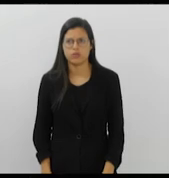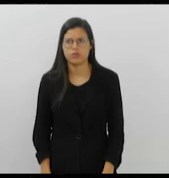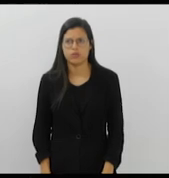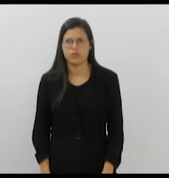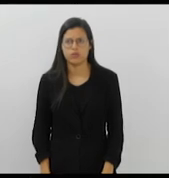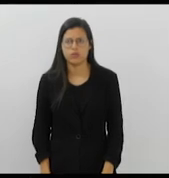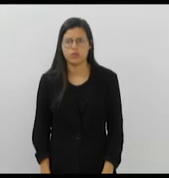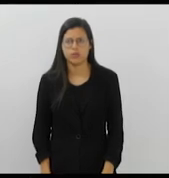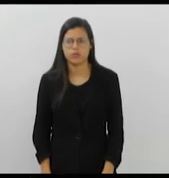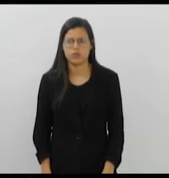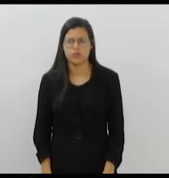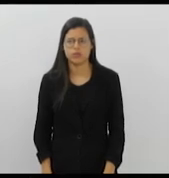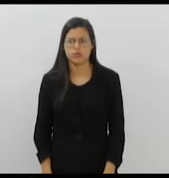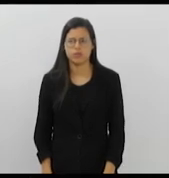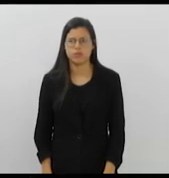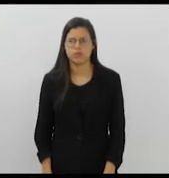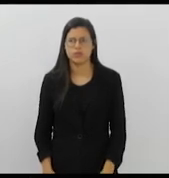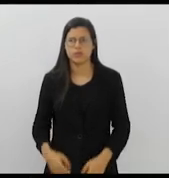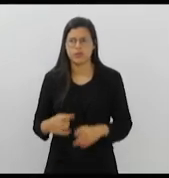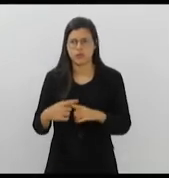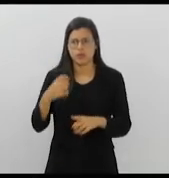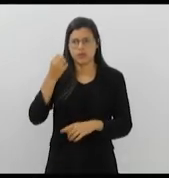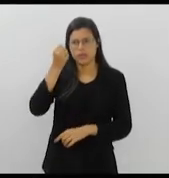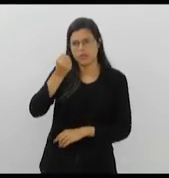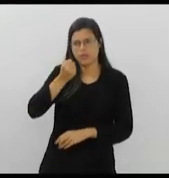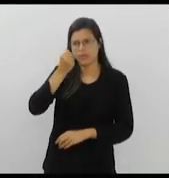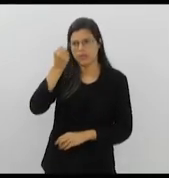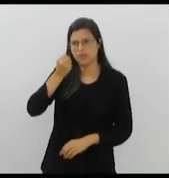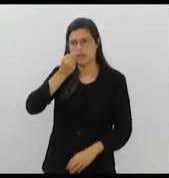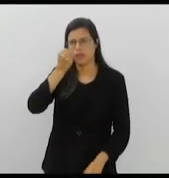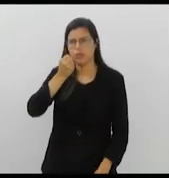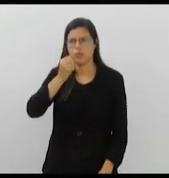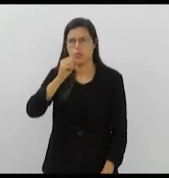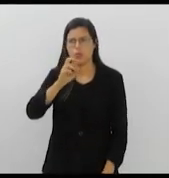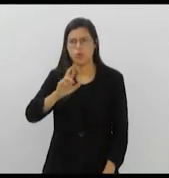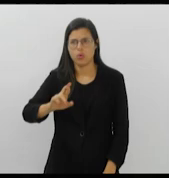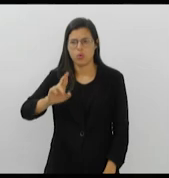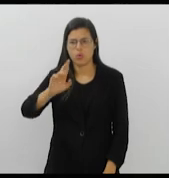O senador Rodrigo Pacheco